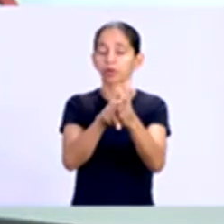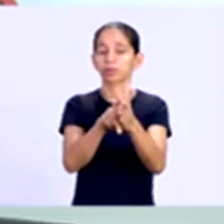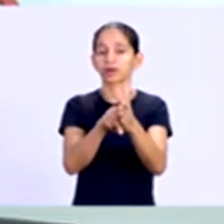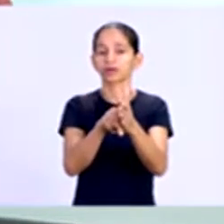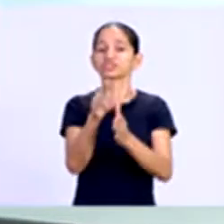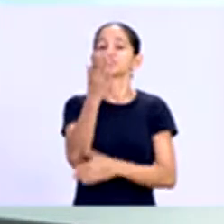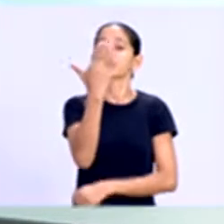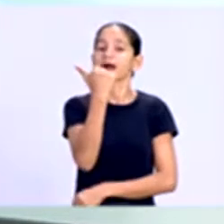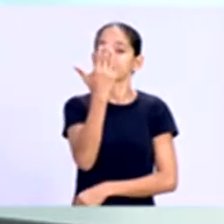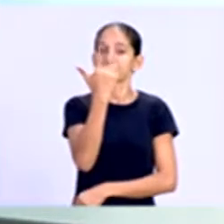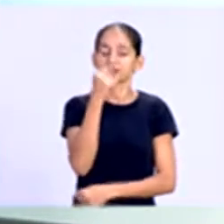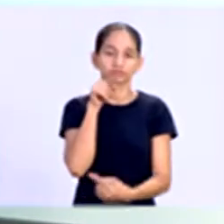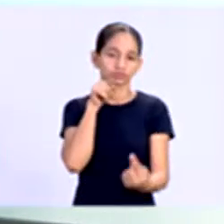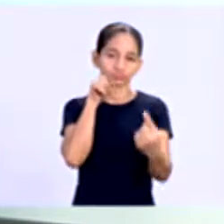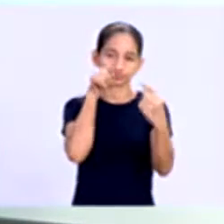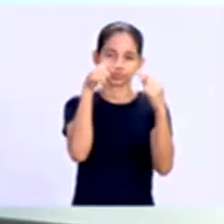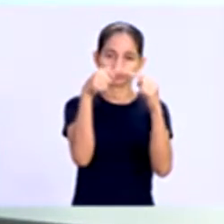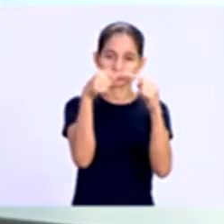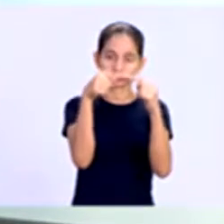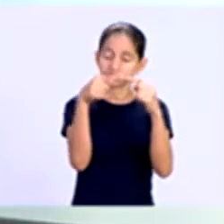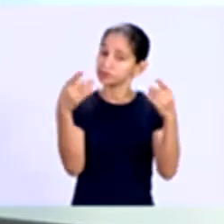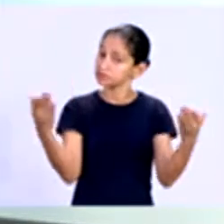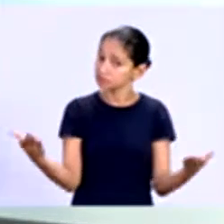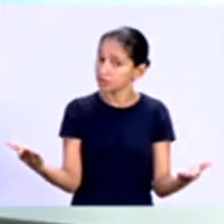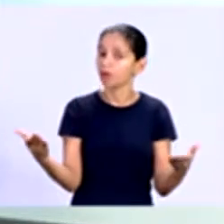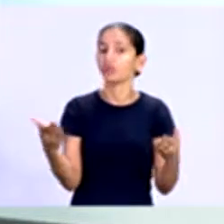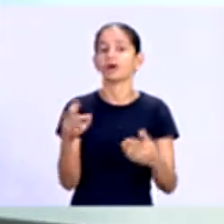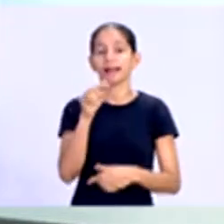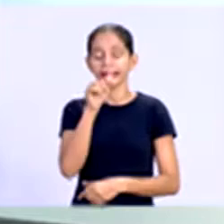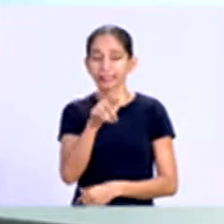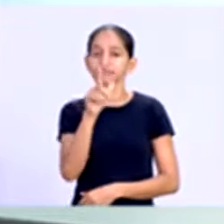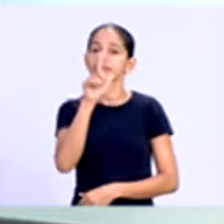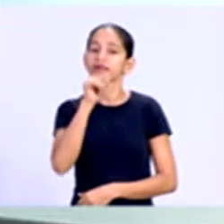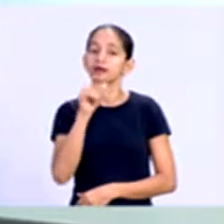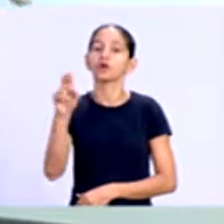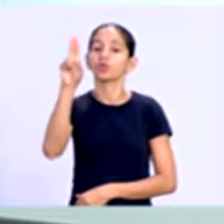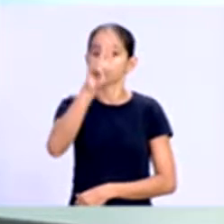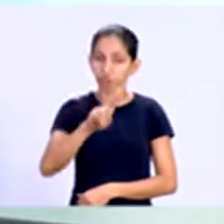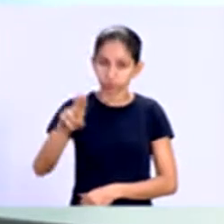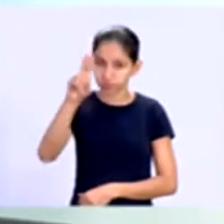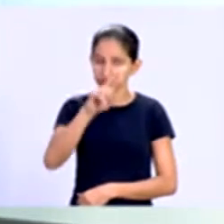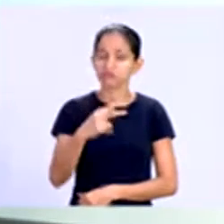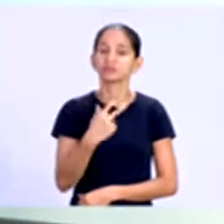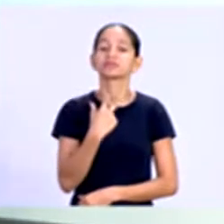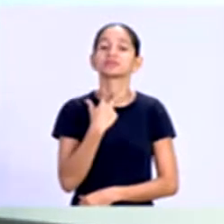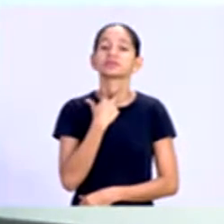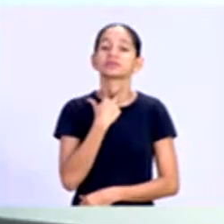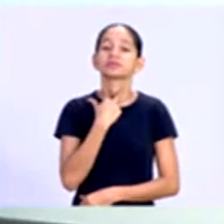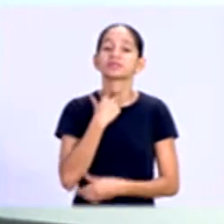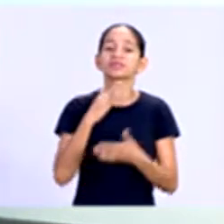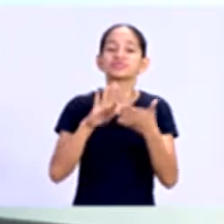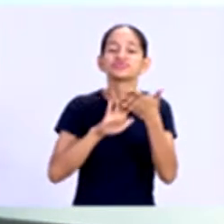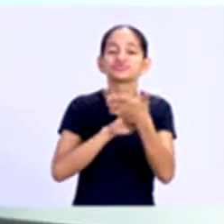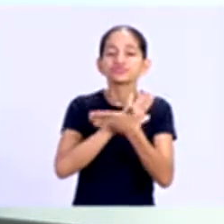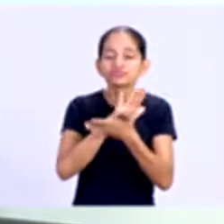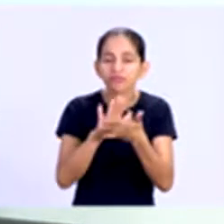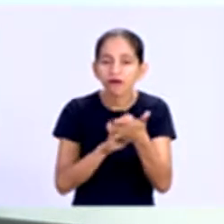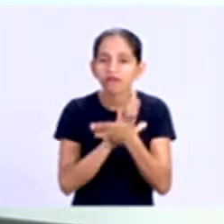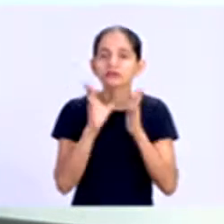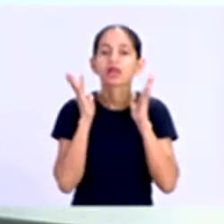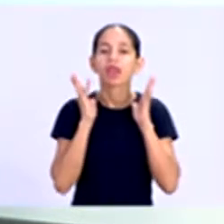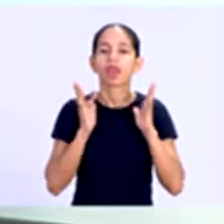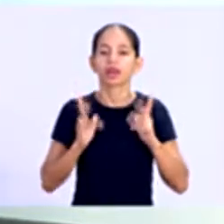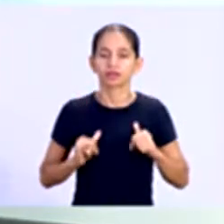para o alimento. Porém, essa água sanitária, que pode ser utilizada em alimento, ela não pode conter alvejante. Se alguém